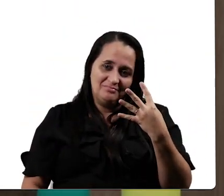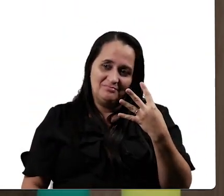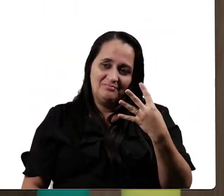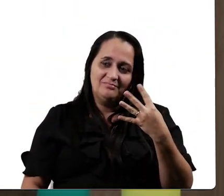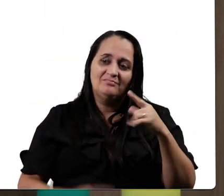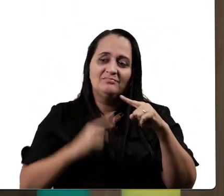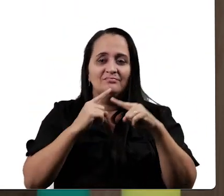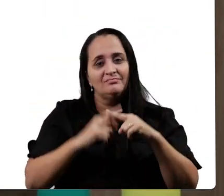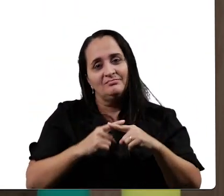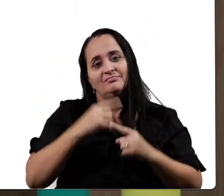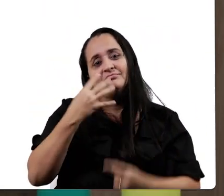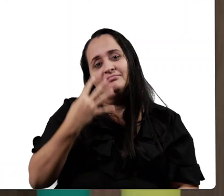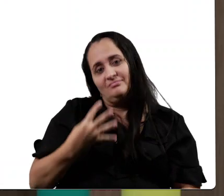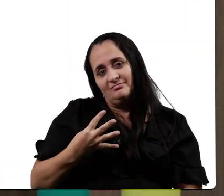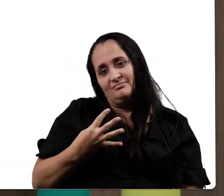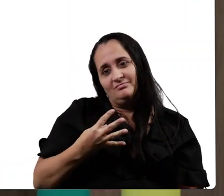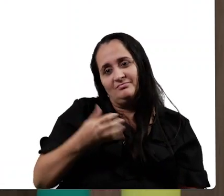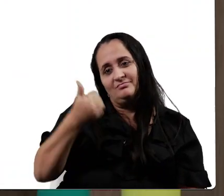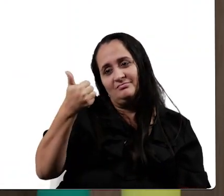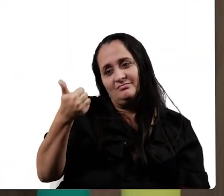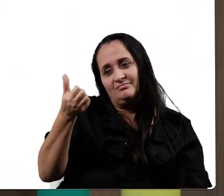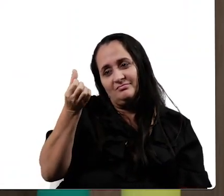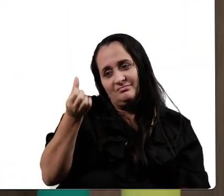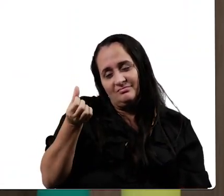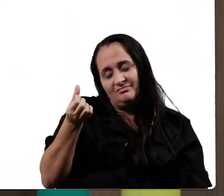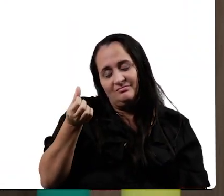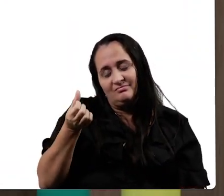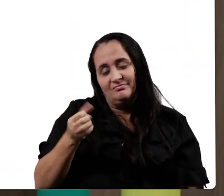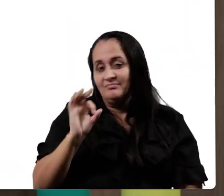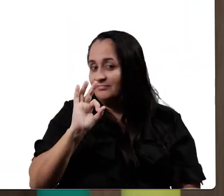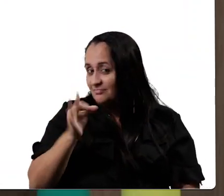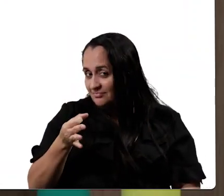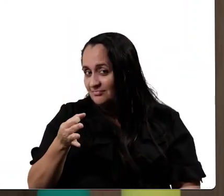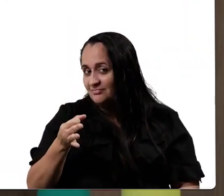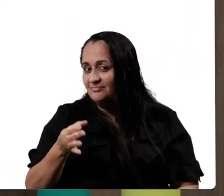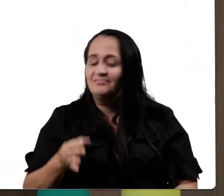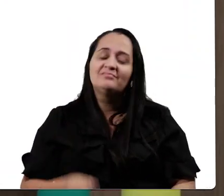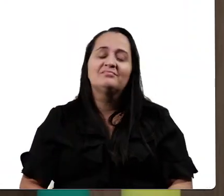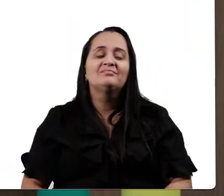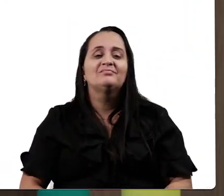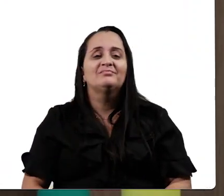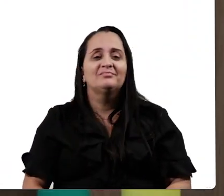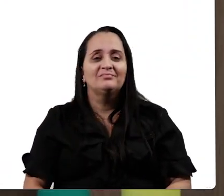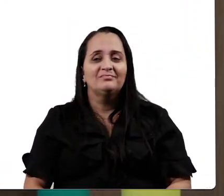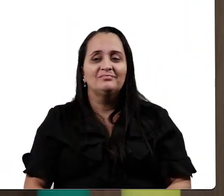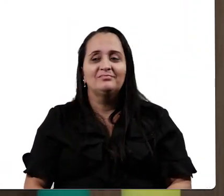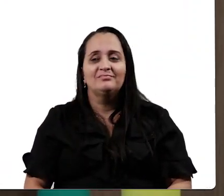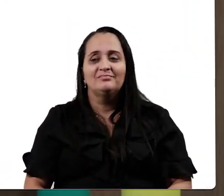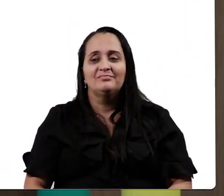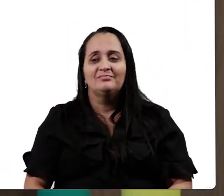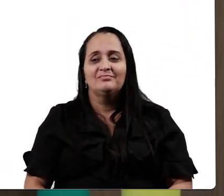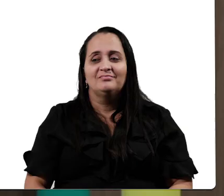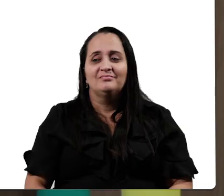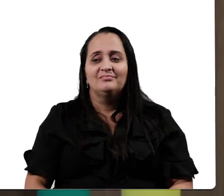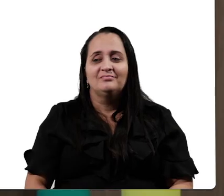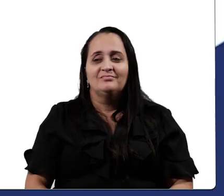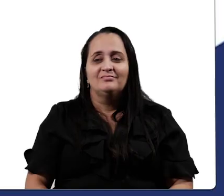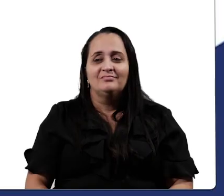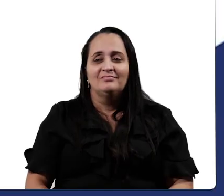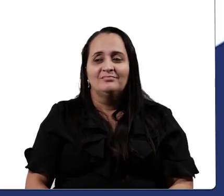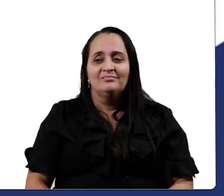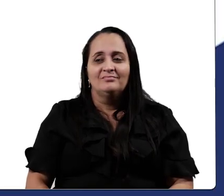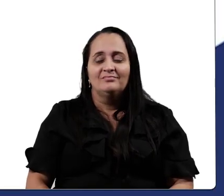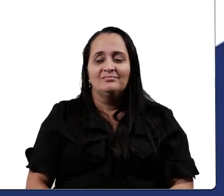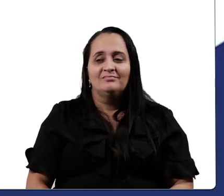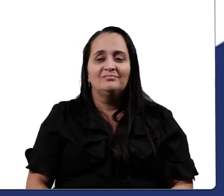4 x 4 dá 16 certo vamos fazer a ver aqui se está